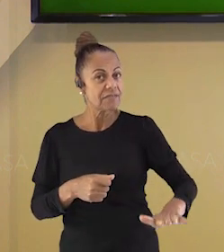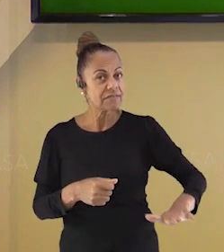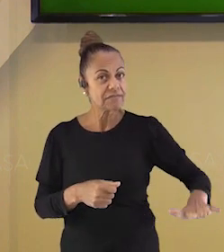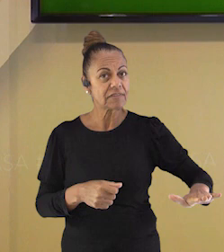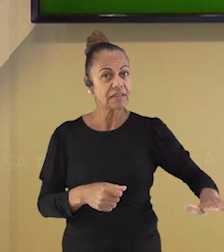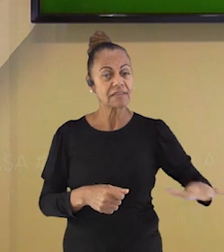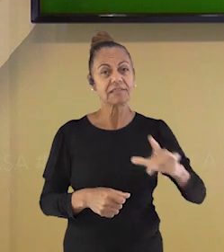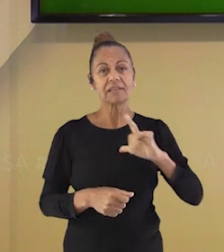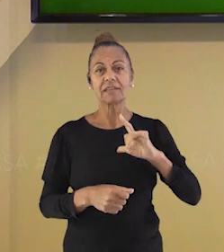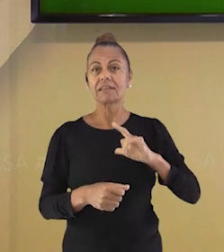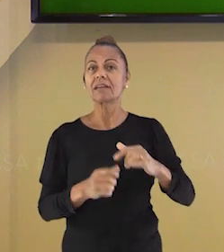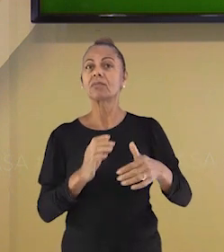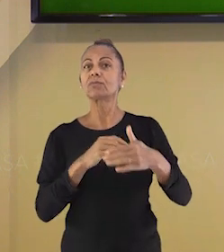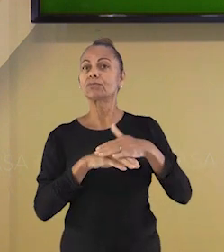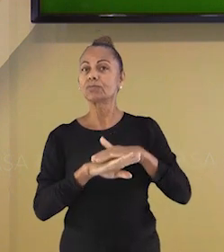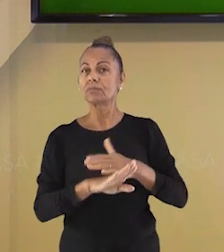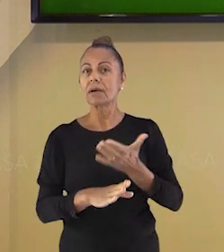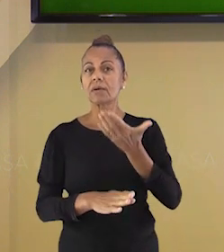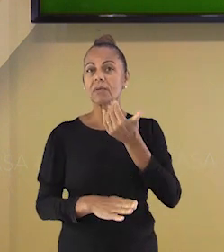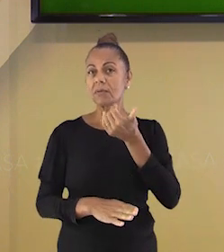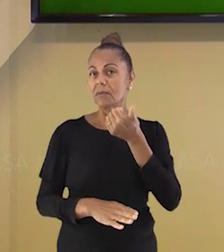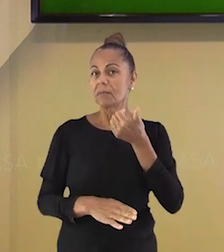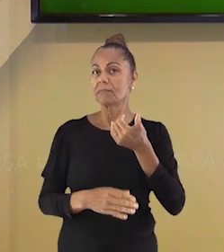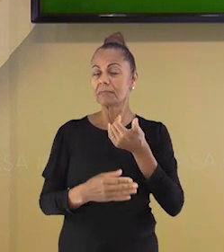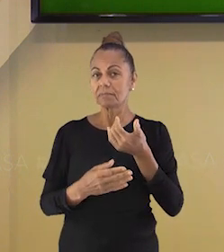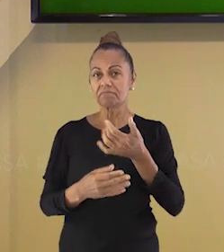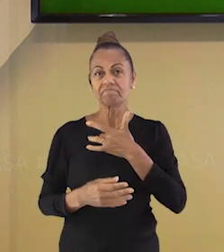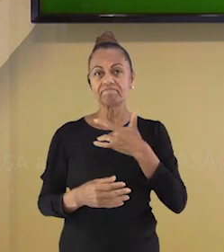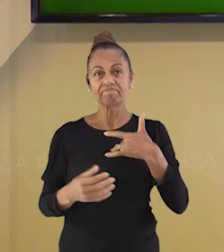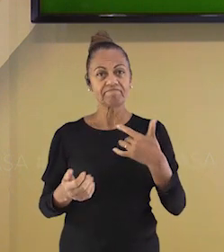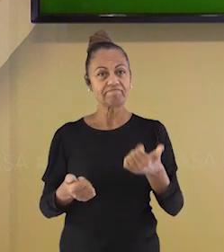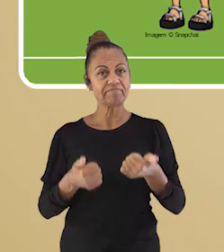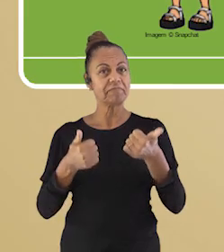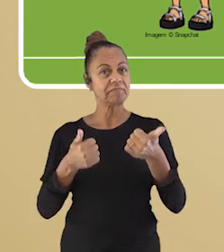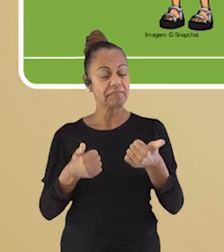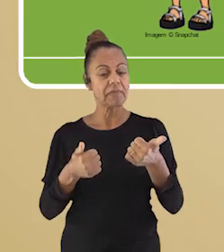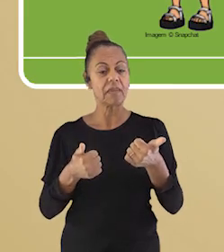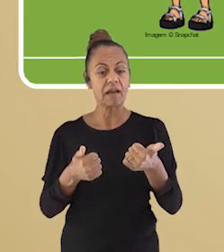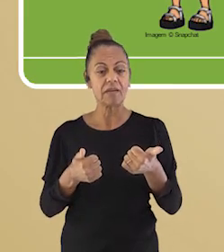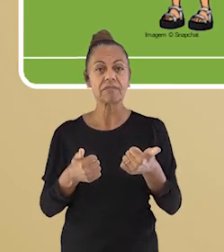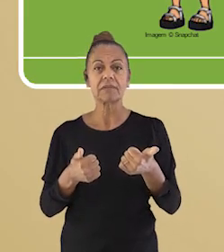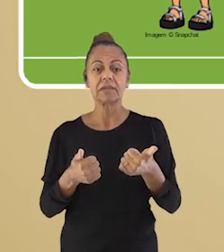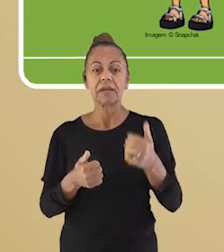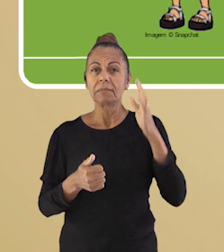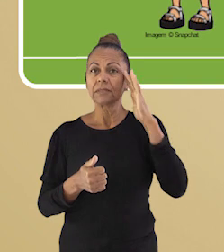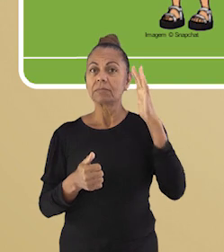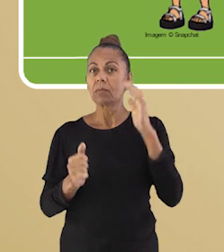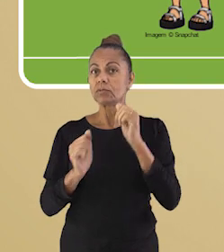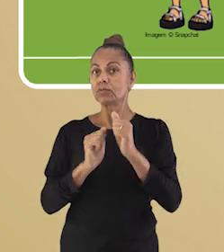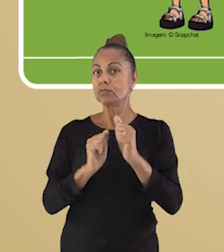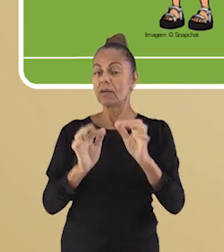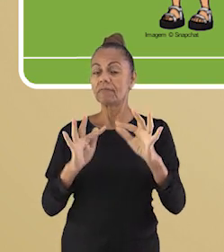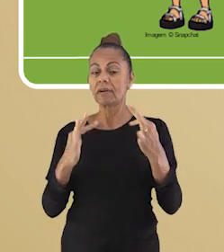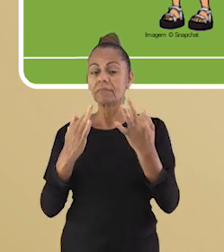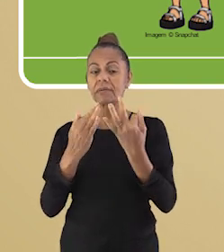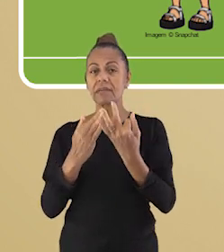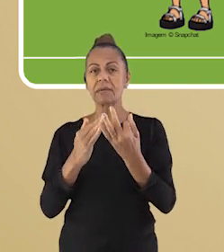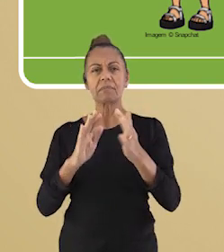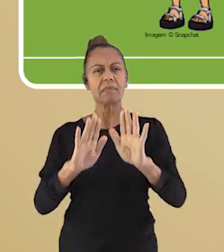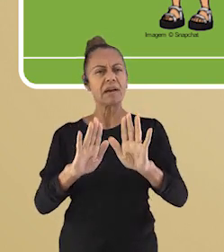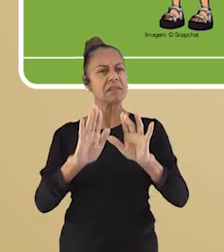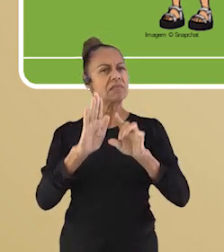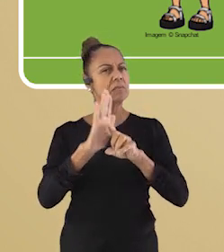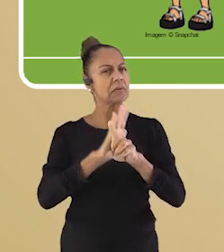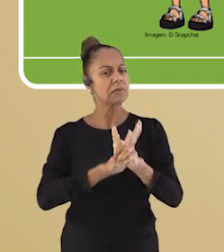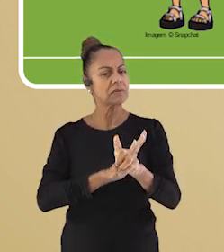infância, principalmente na convivência com a família e na escola. Assim, eu pergunto a vocês, quais